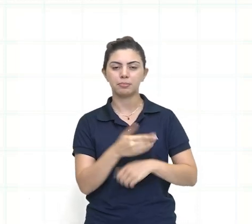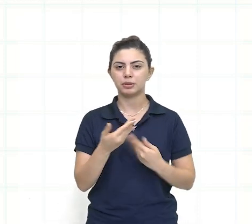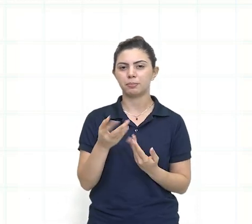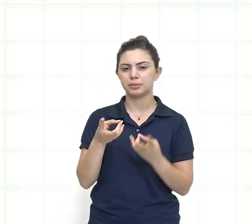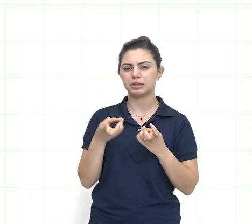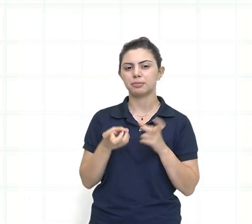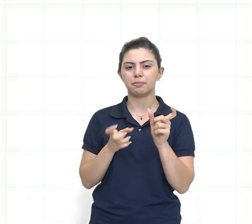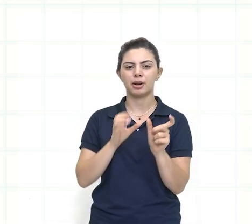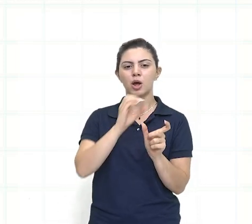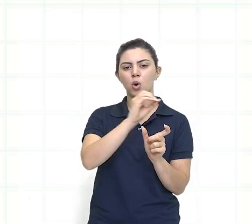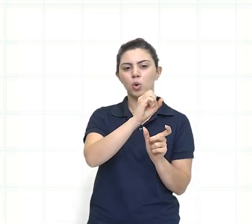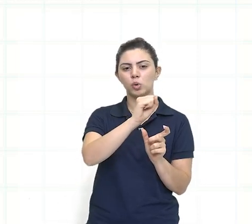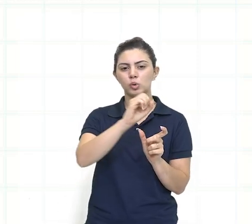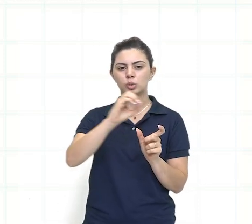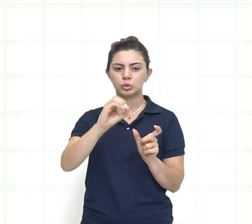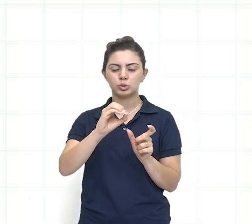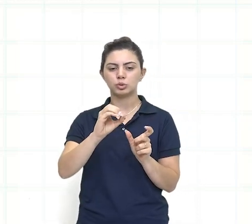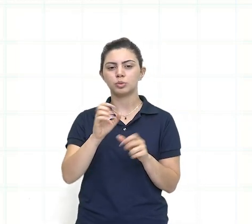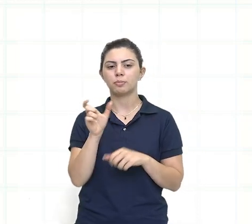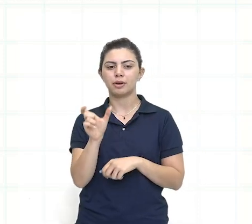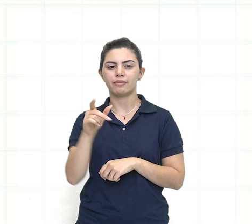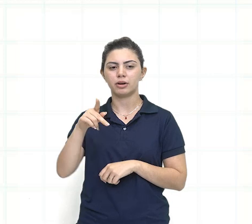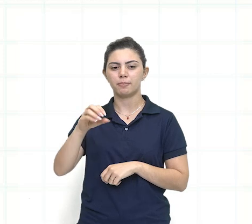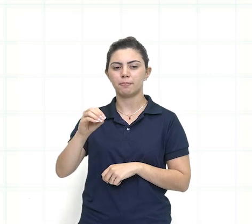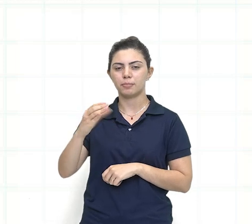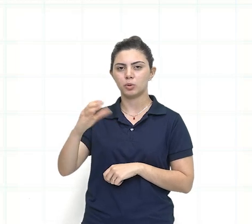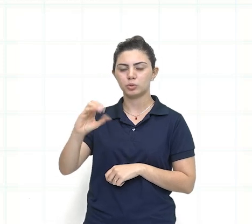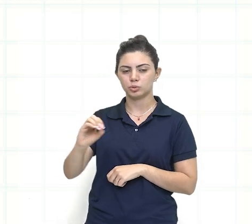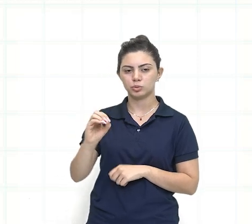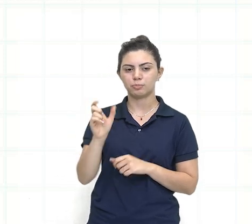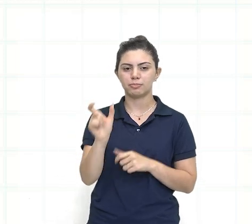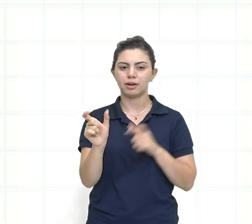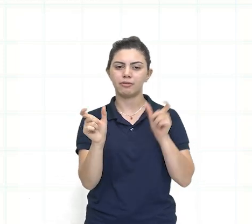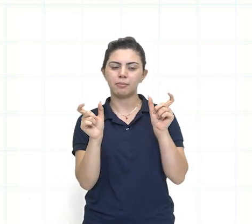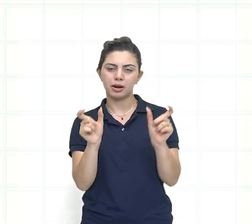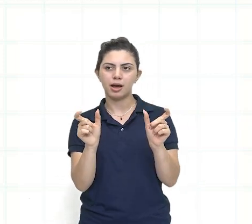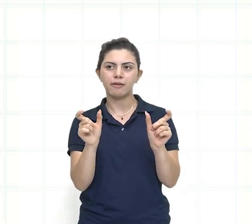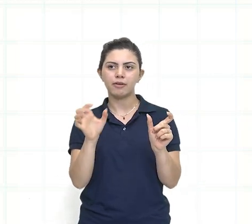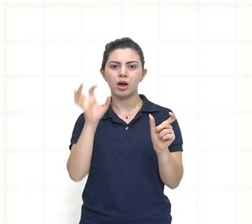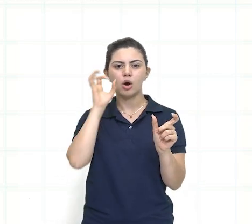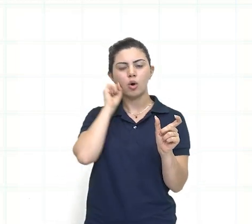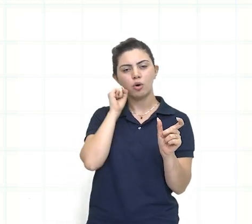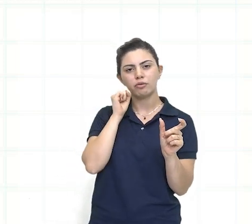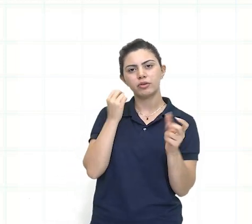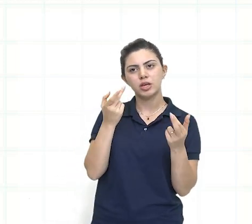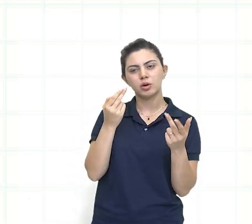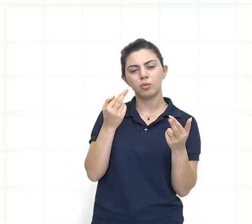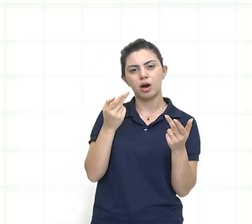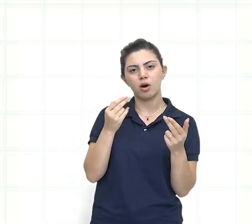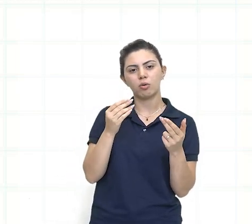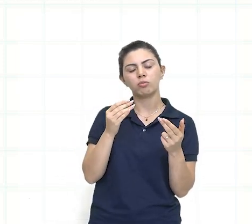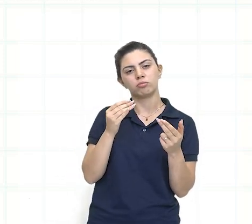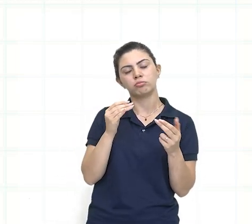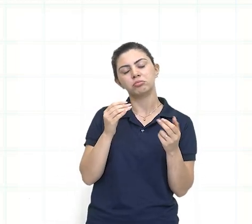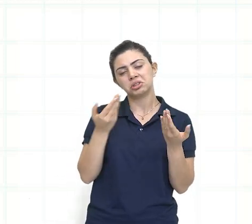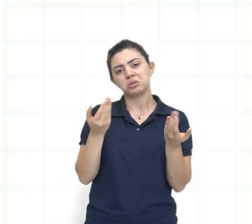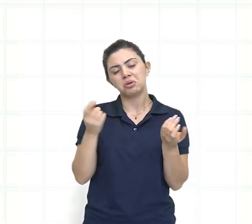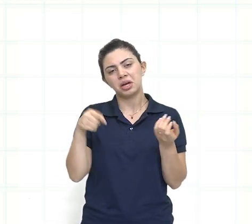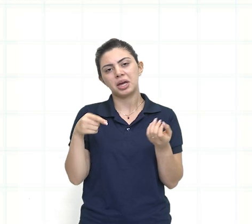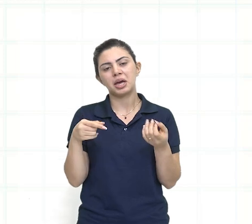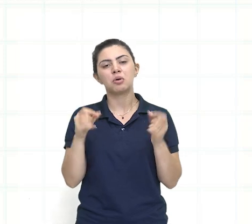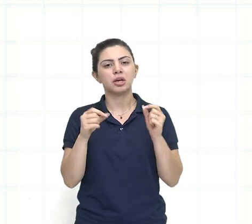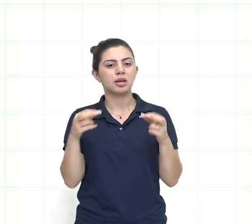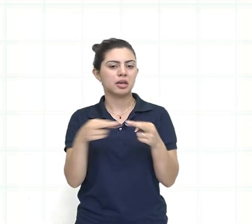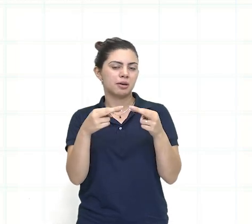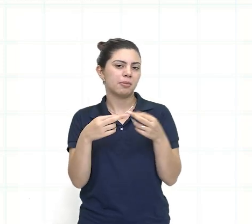Tem. Mas podemos considerar perfeita? Sim. Podemos considerar uma rima perfeita. Um cachecol